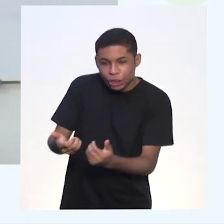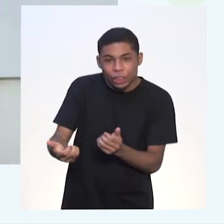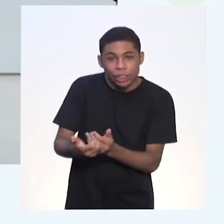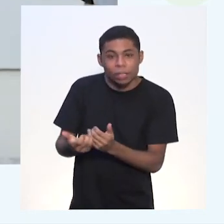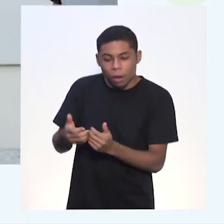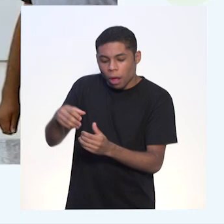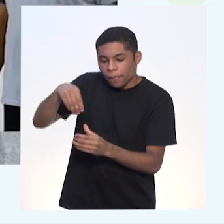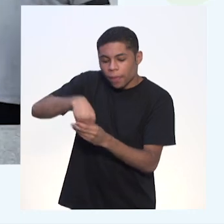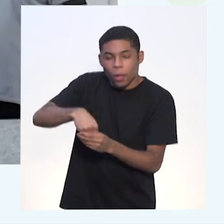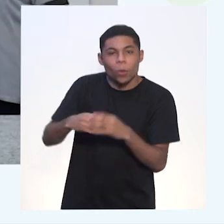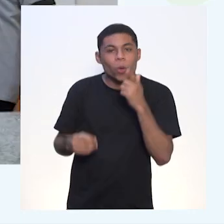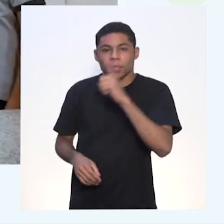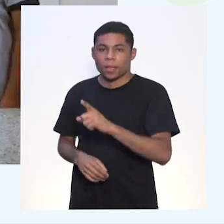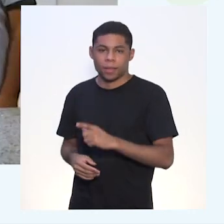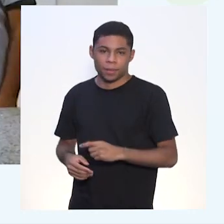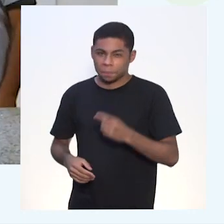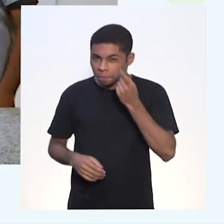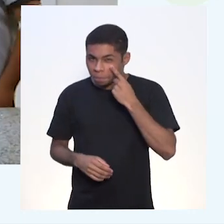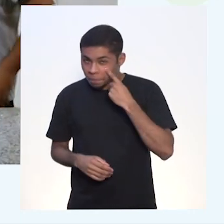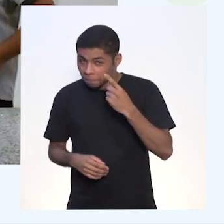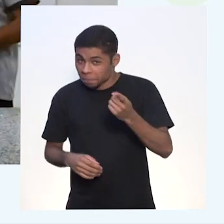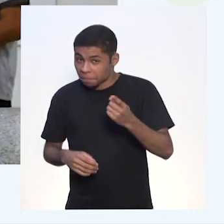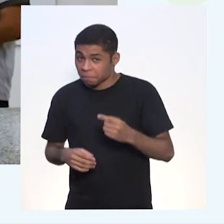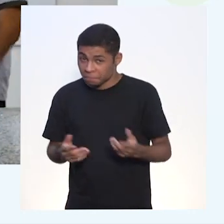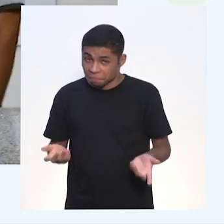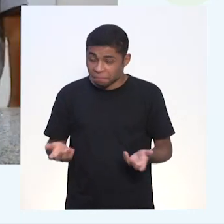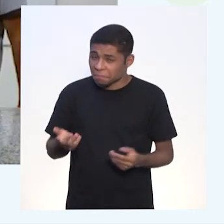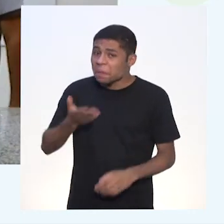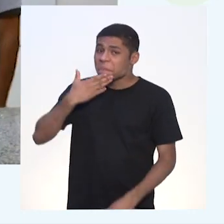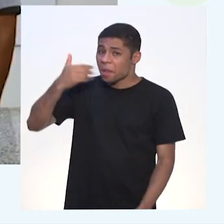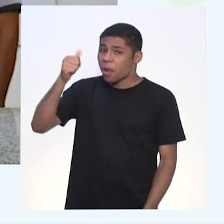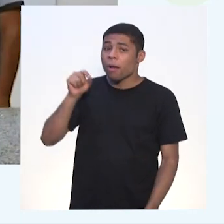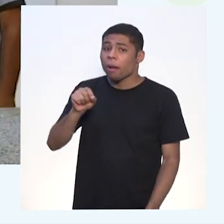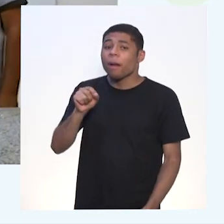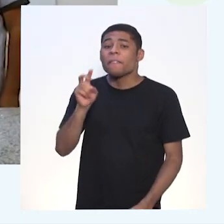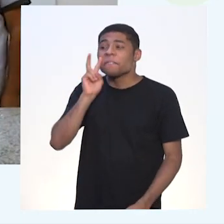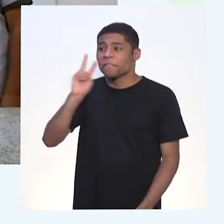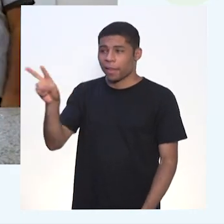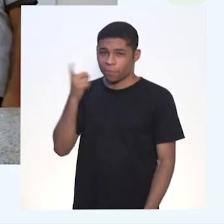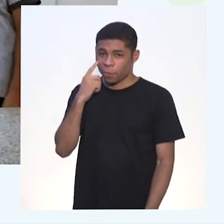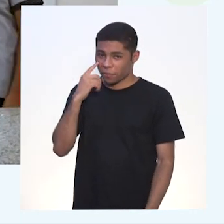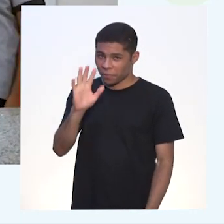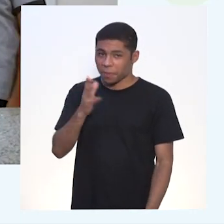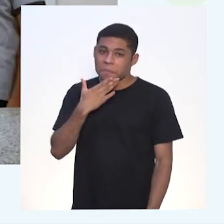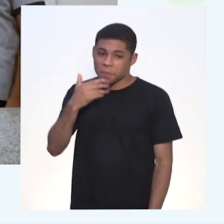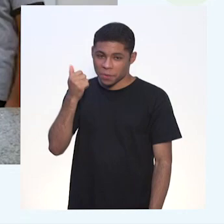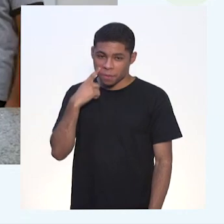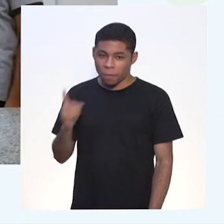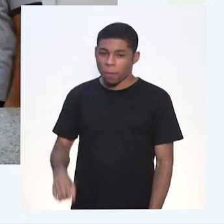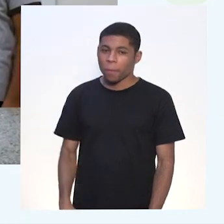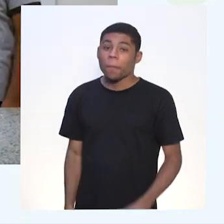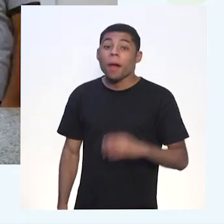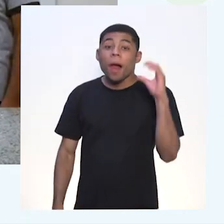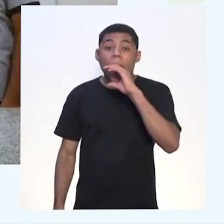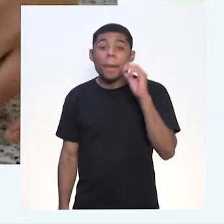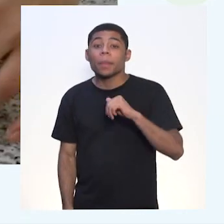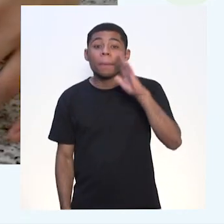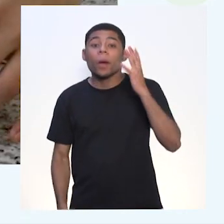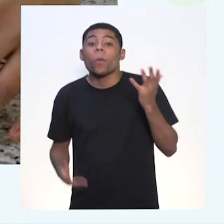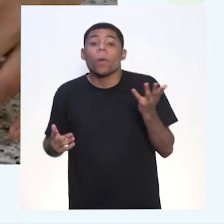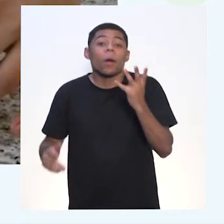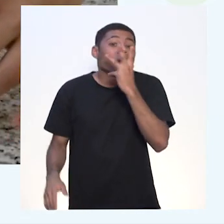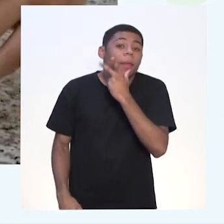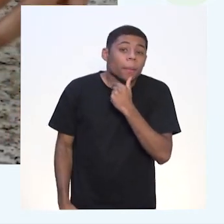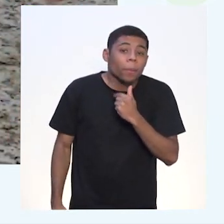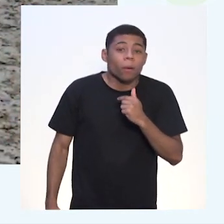não conseguiu chegar lá. Então, vamos pro que interessa? Vamos então, vamos verificar então, pessoal, aí. Vamos ver qual vai mais rápido, qual vai levar